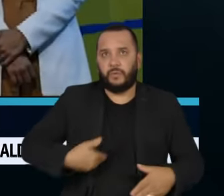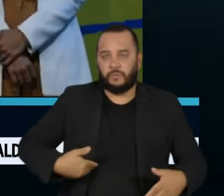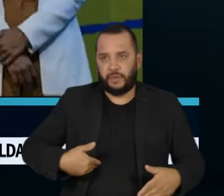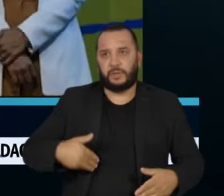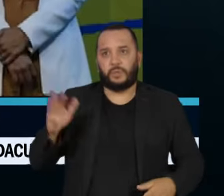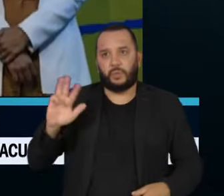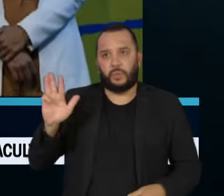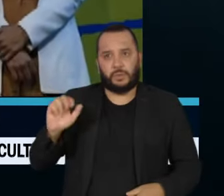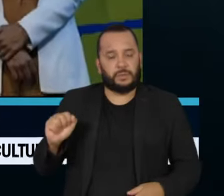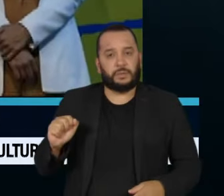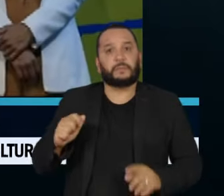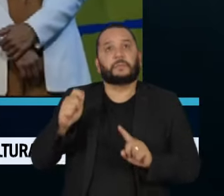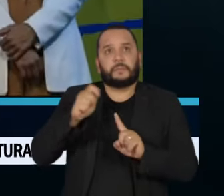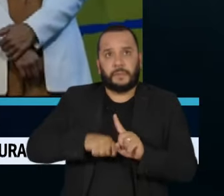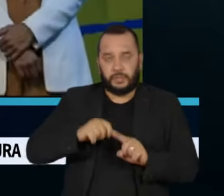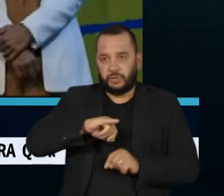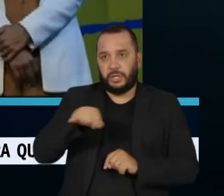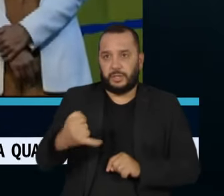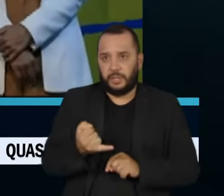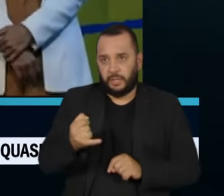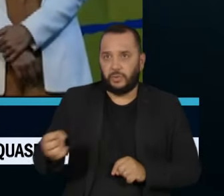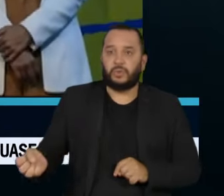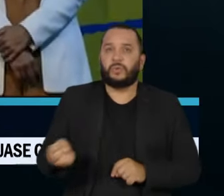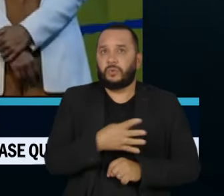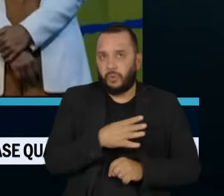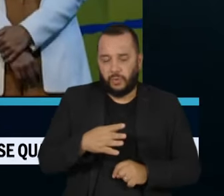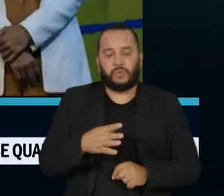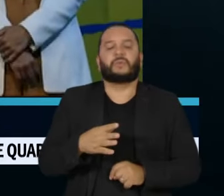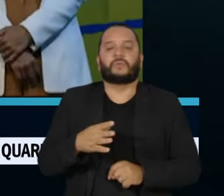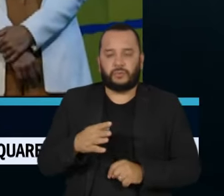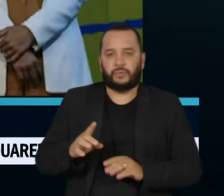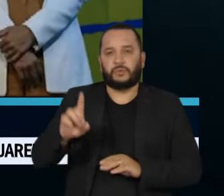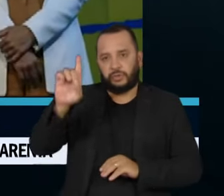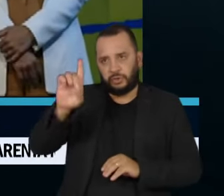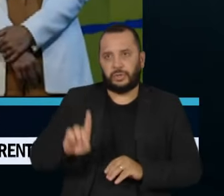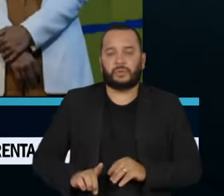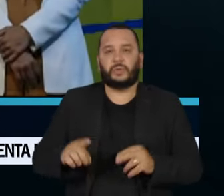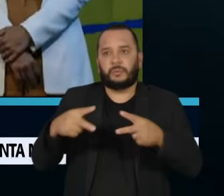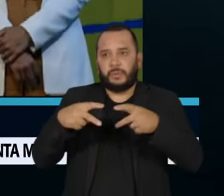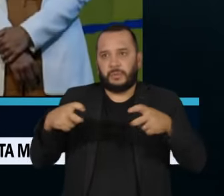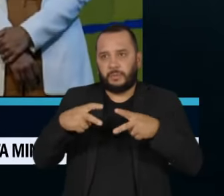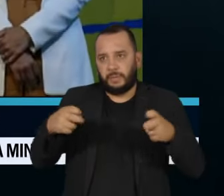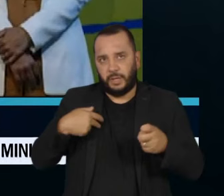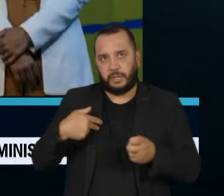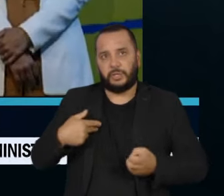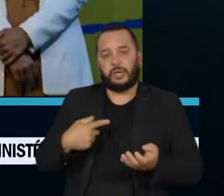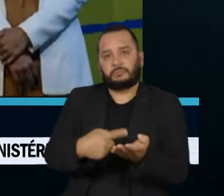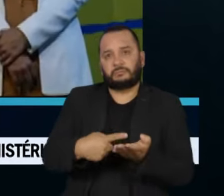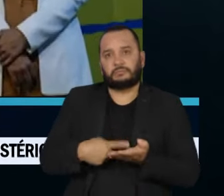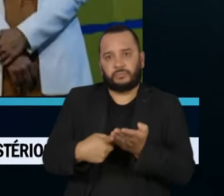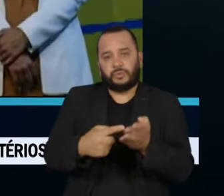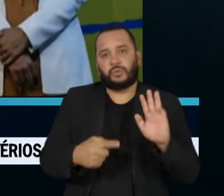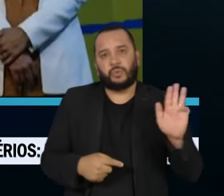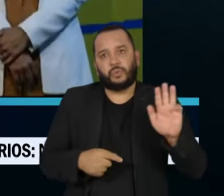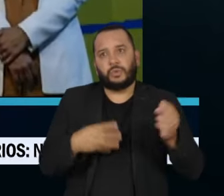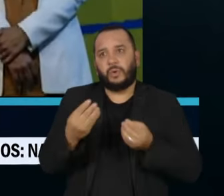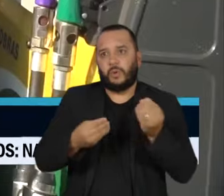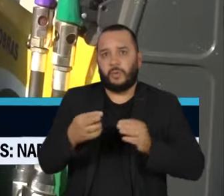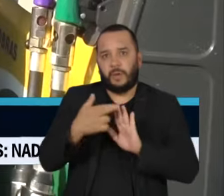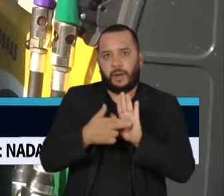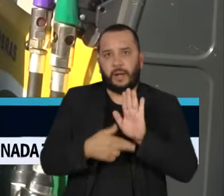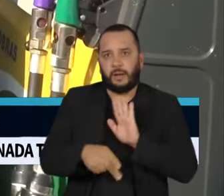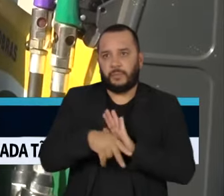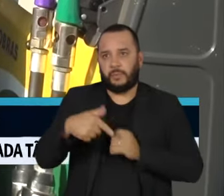em janeiro, com a nova diretoria da Petrobras, definir junto ao presidente Lula a política para o